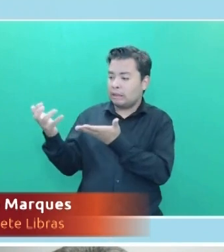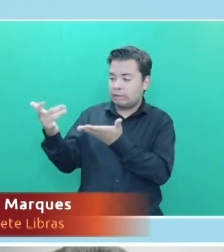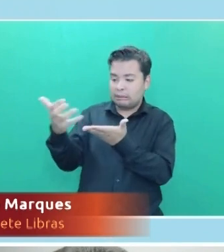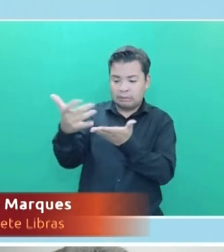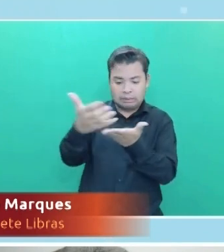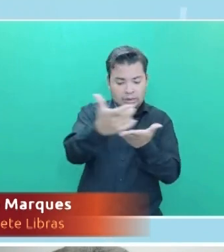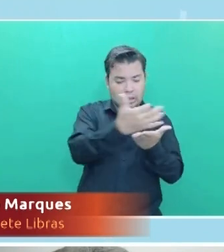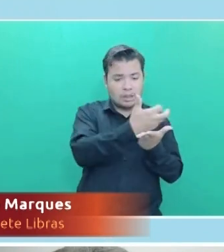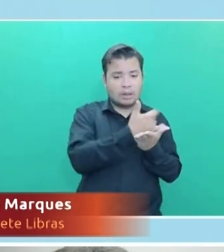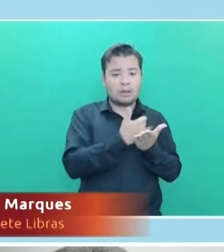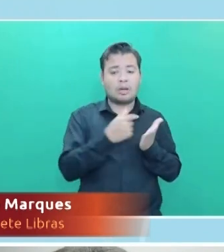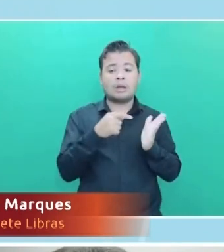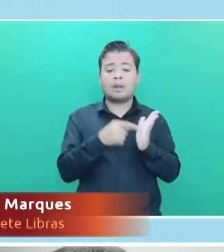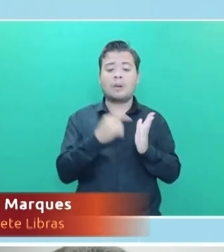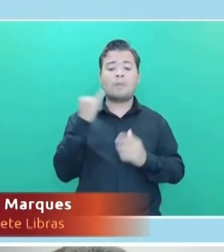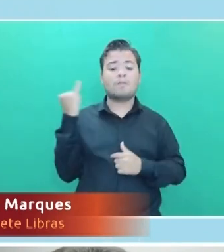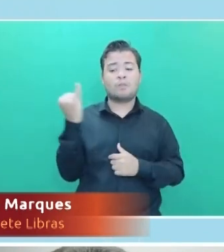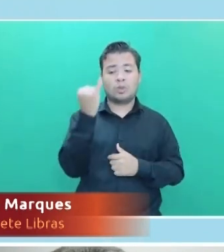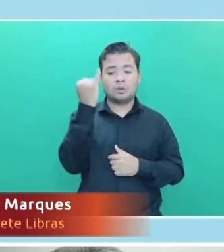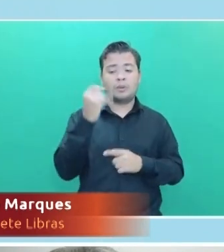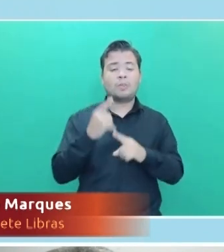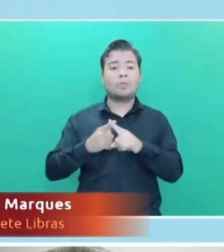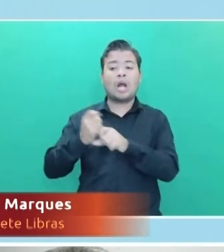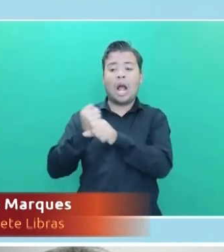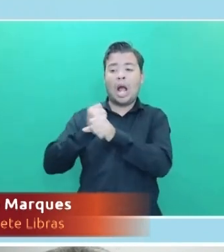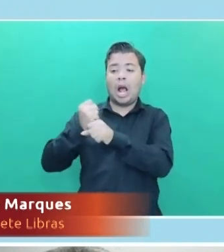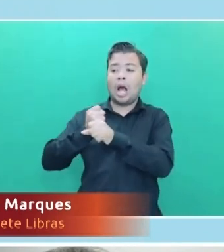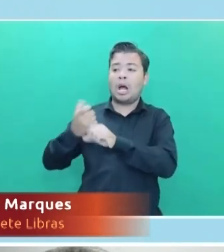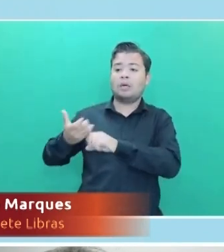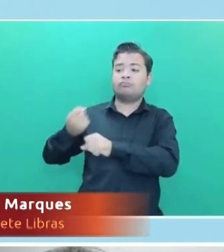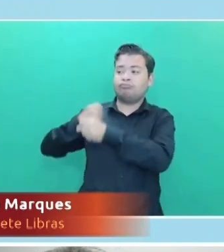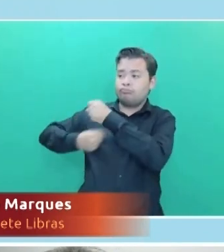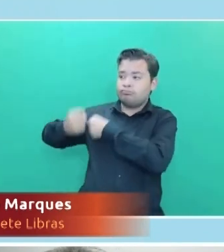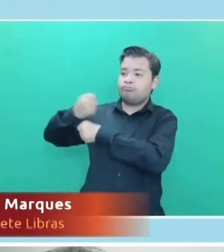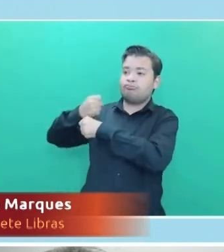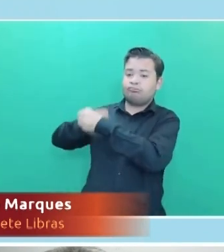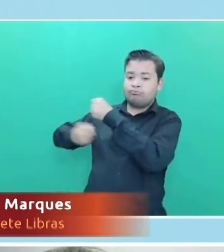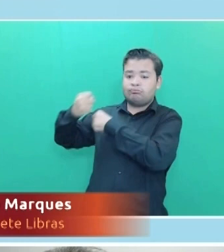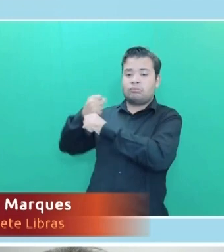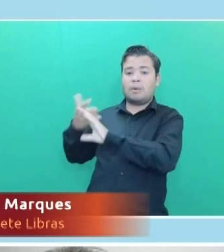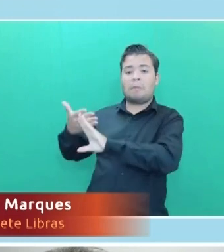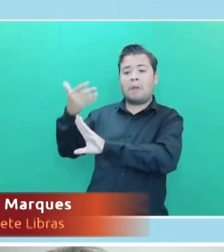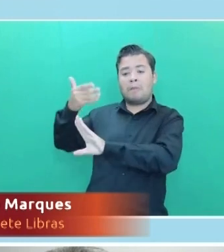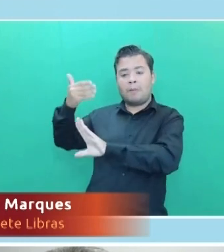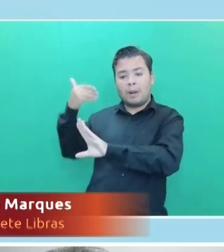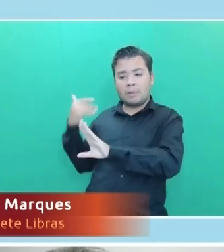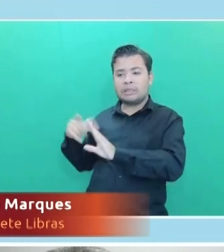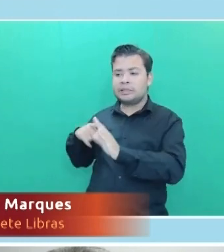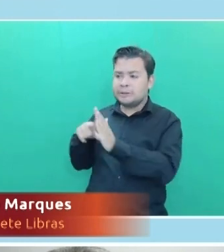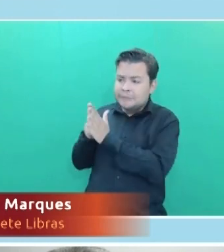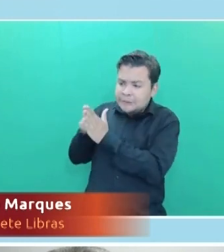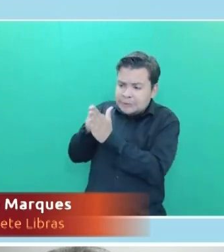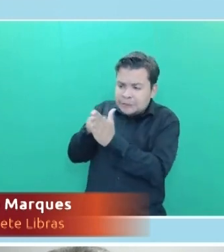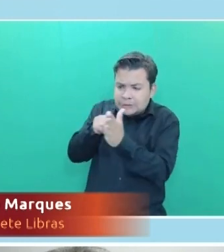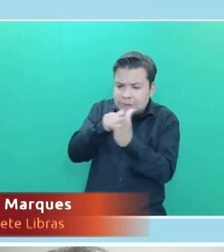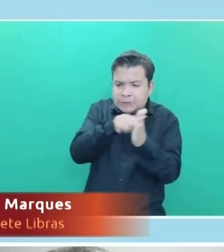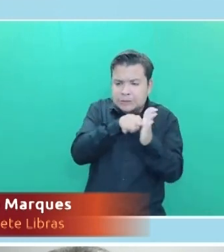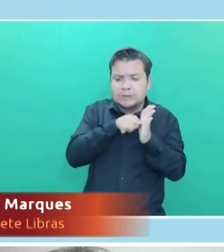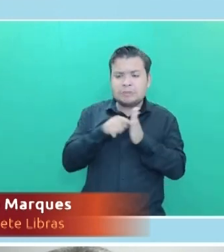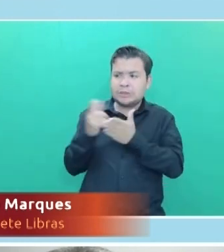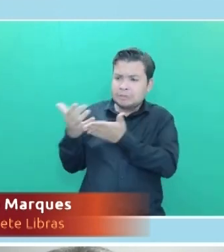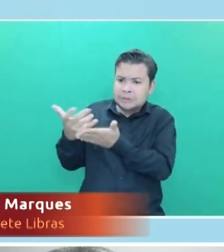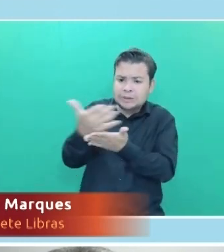os anos anteriores não tivemos essa pesquisa, né, coleta de